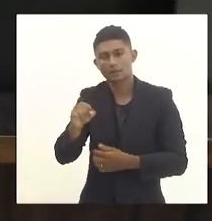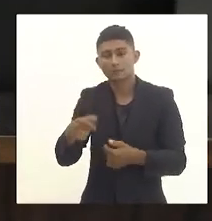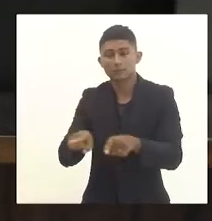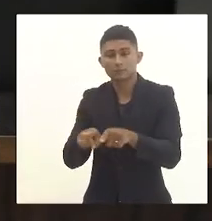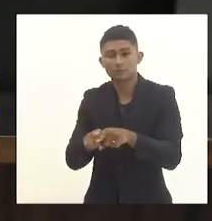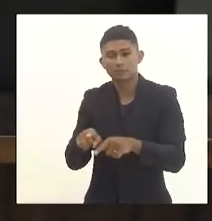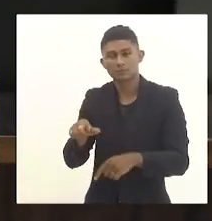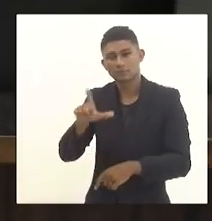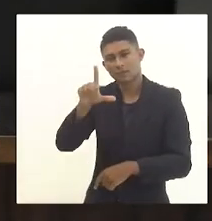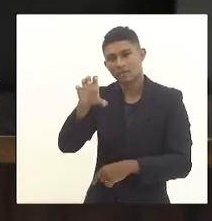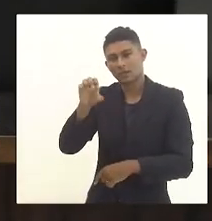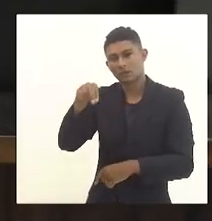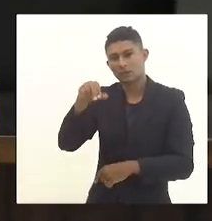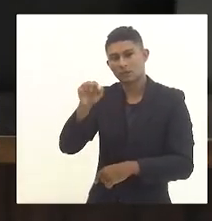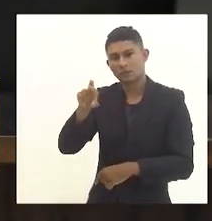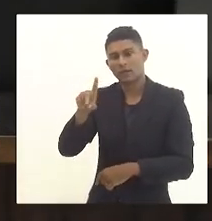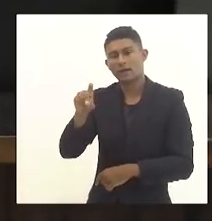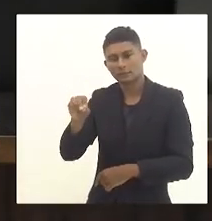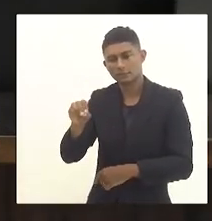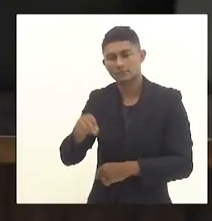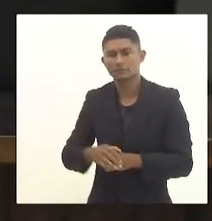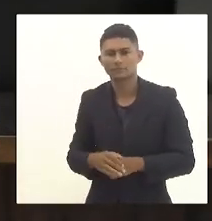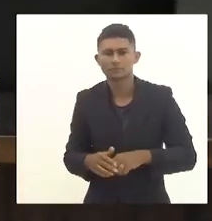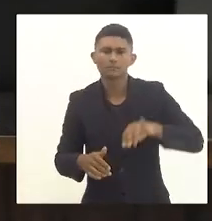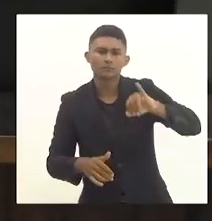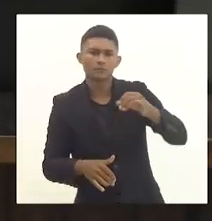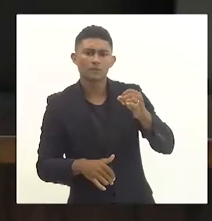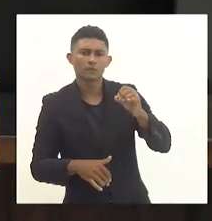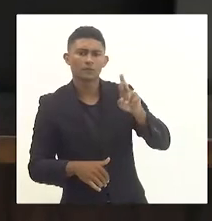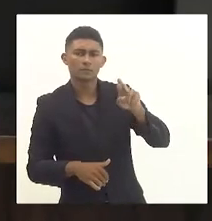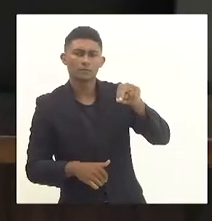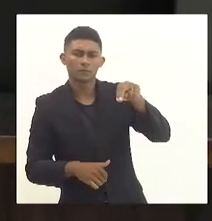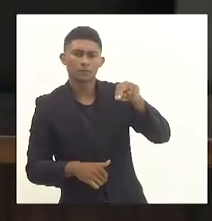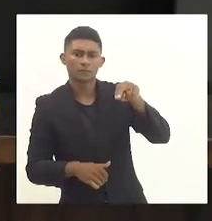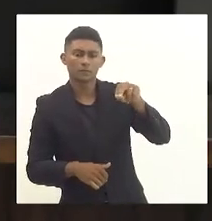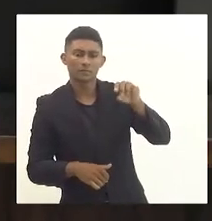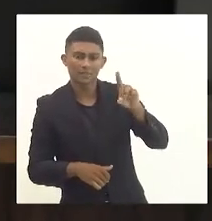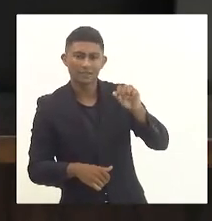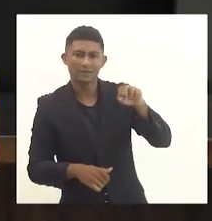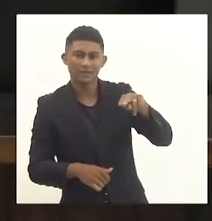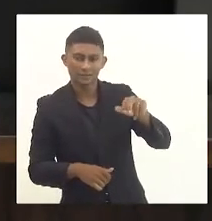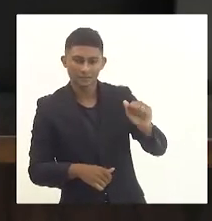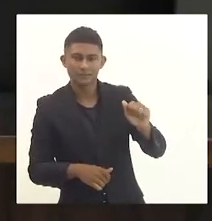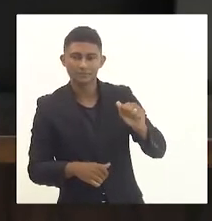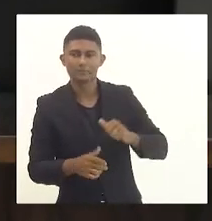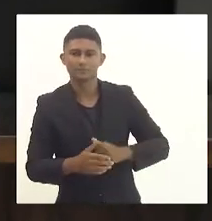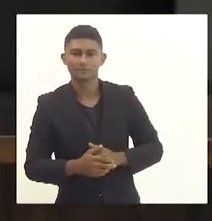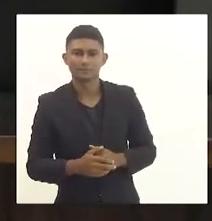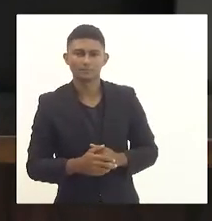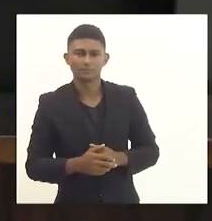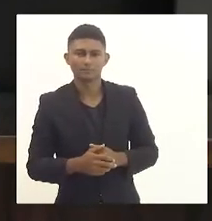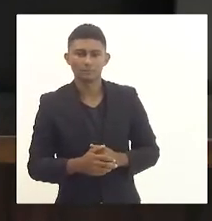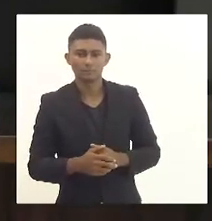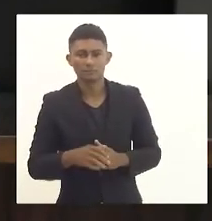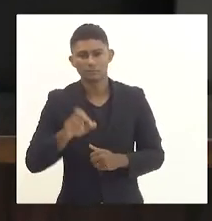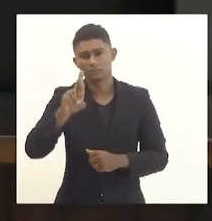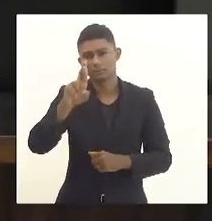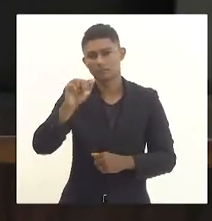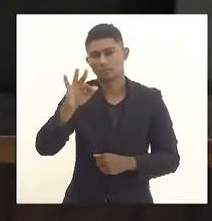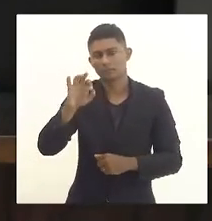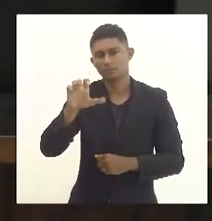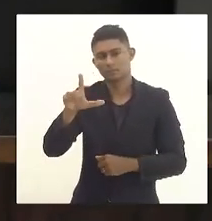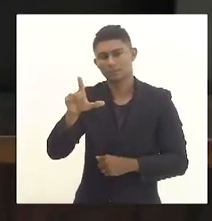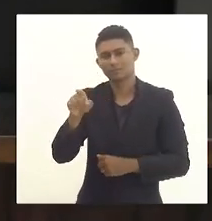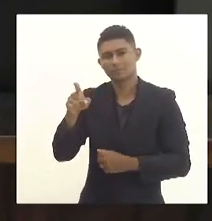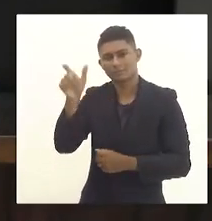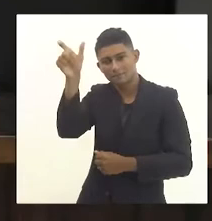inovações do município de Angra dos Reis. Jordana Silvestre, coordenadora de Telecom da Prefeitura de Angra dos Reis. Rafael Weber, assessor